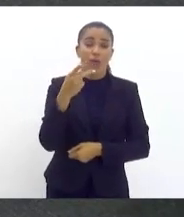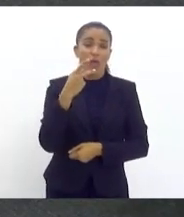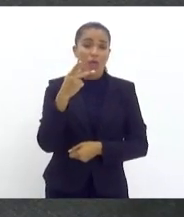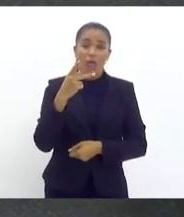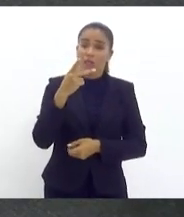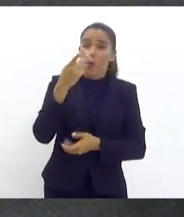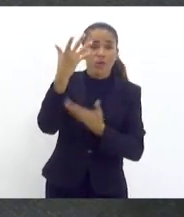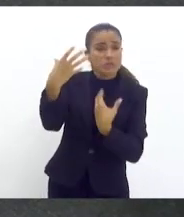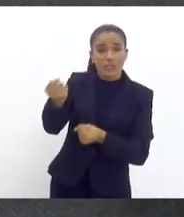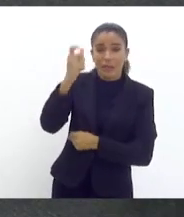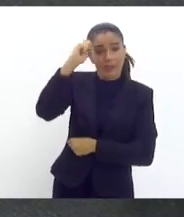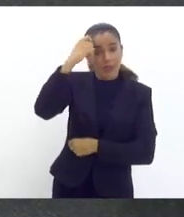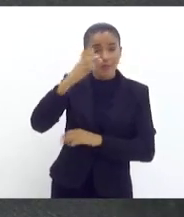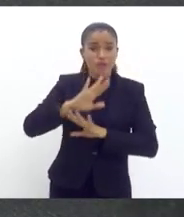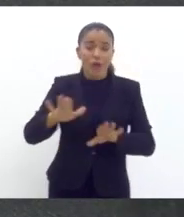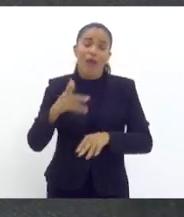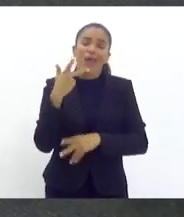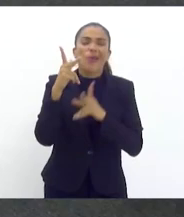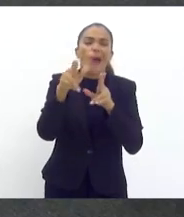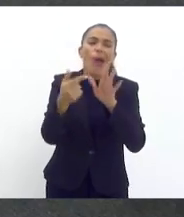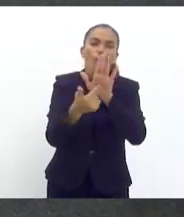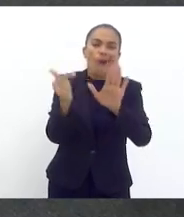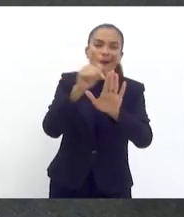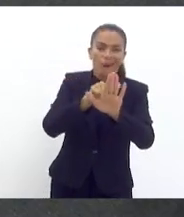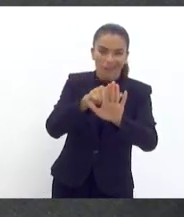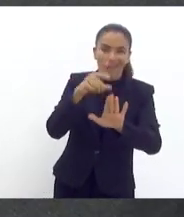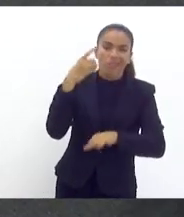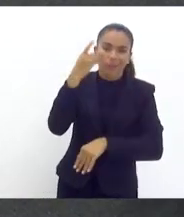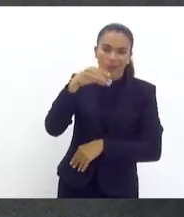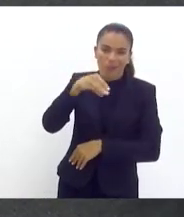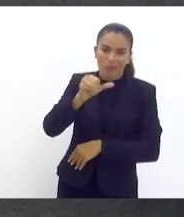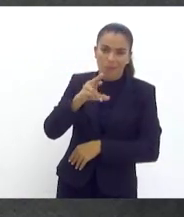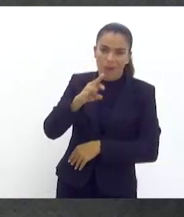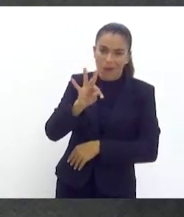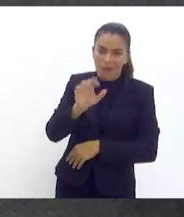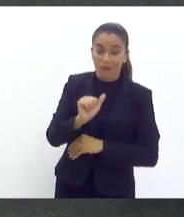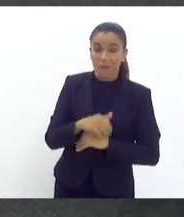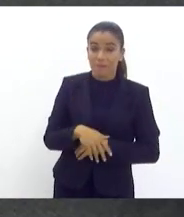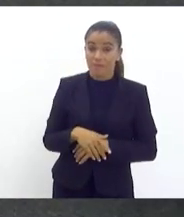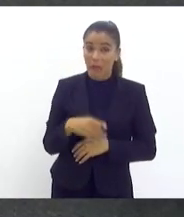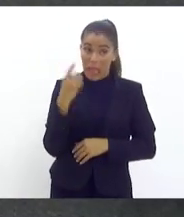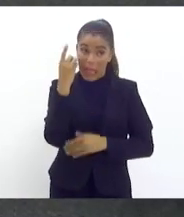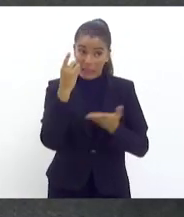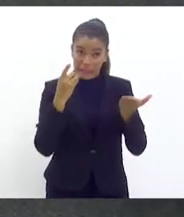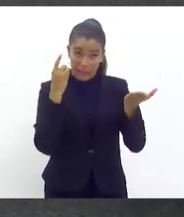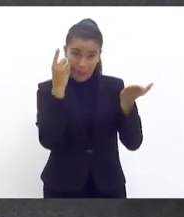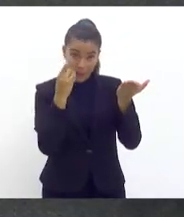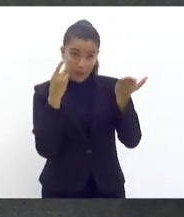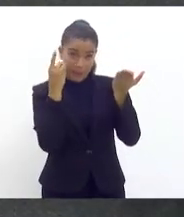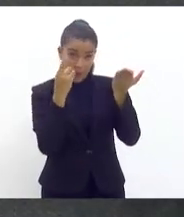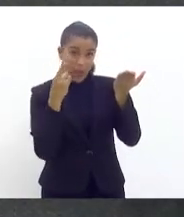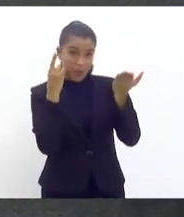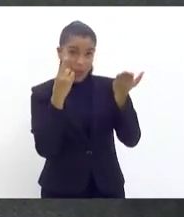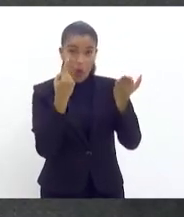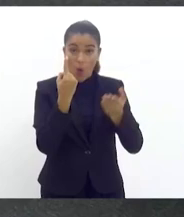negros. É a mesma coisa que dizer assim, deputada Marta Rocha, a deputada